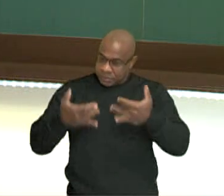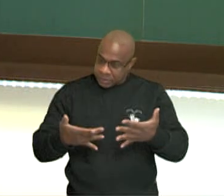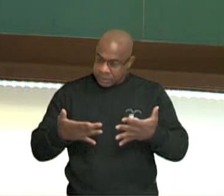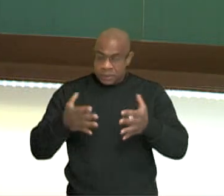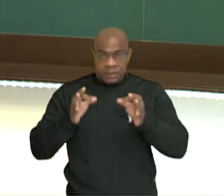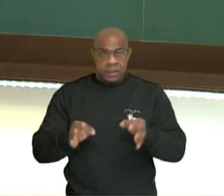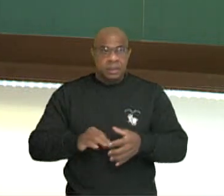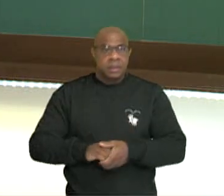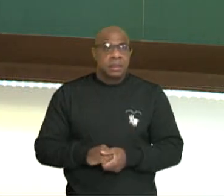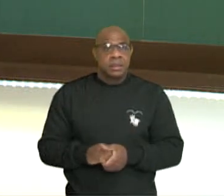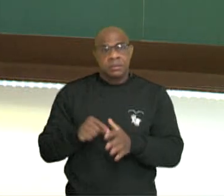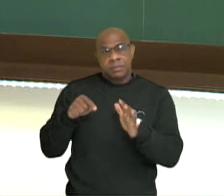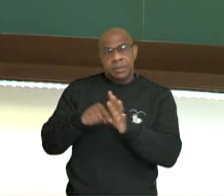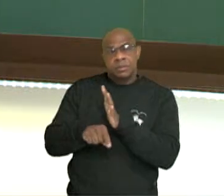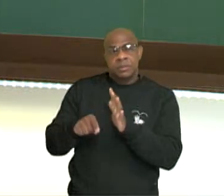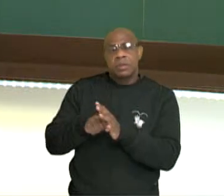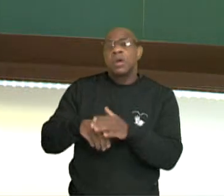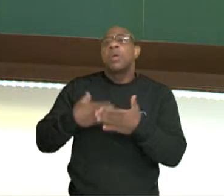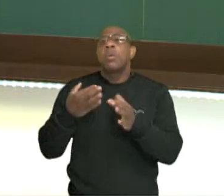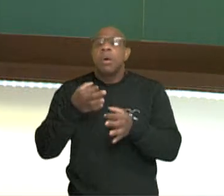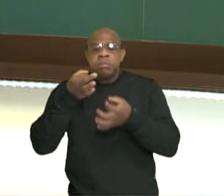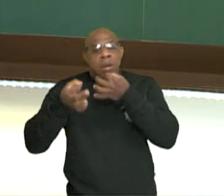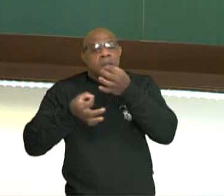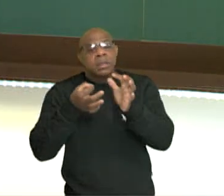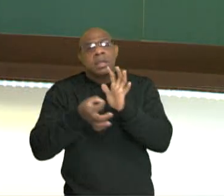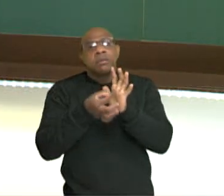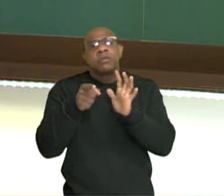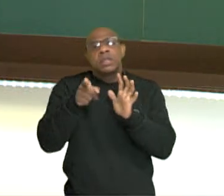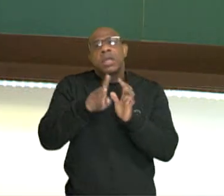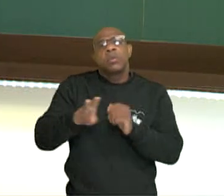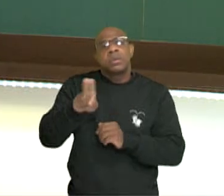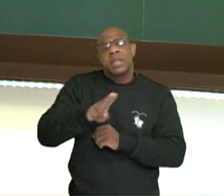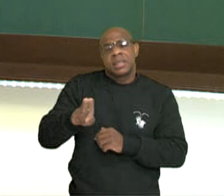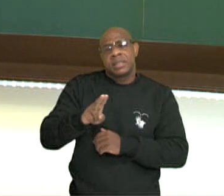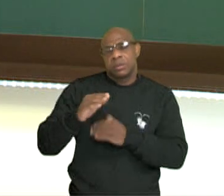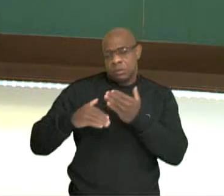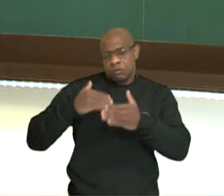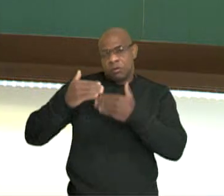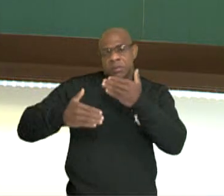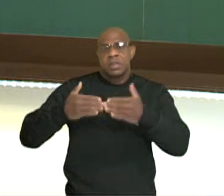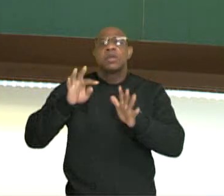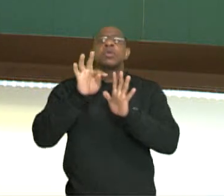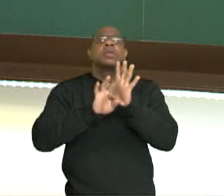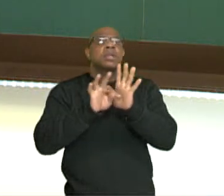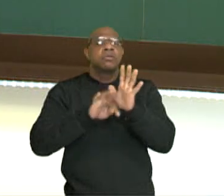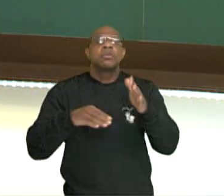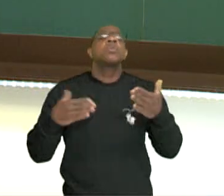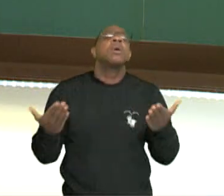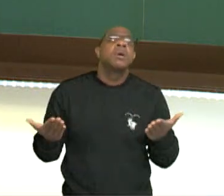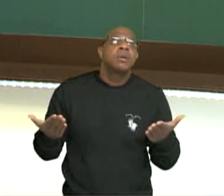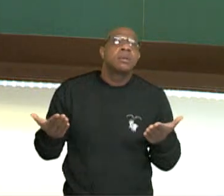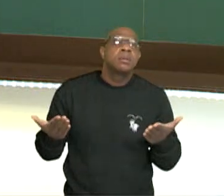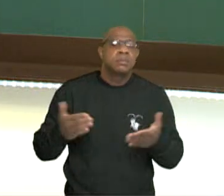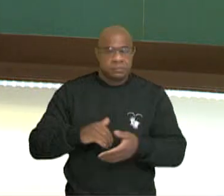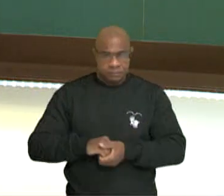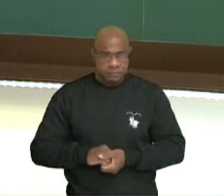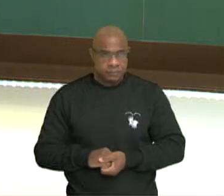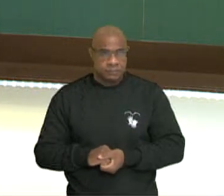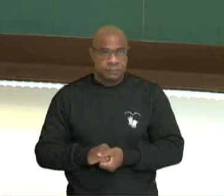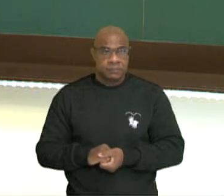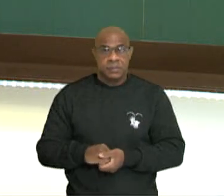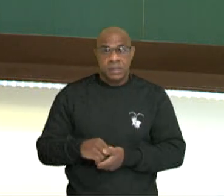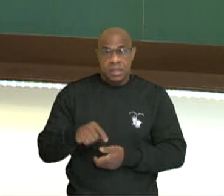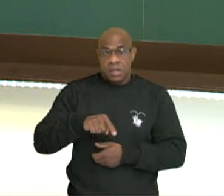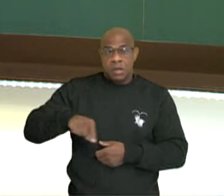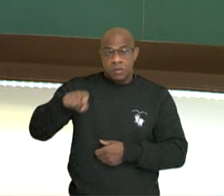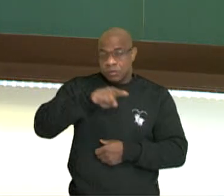quais seriam os argumentos que você usaria no desenvolvimento do seu texto? O que eu quero? Quero